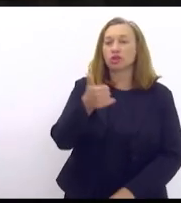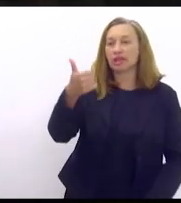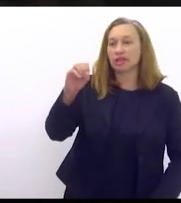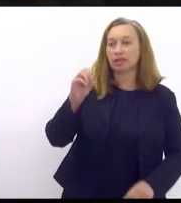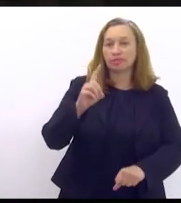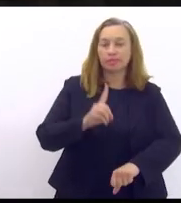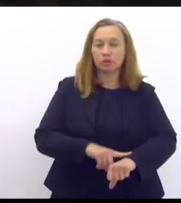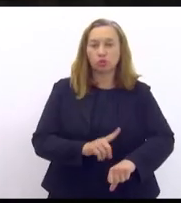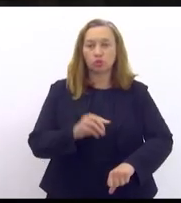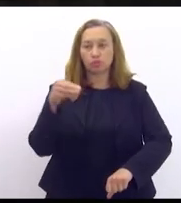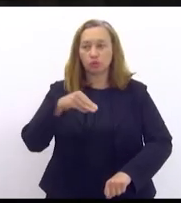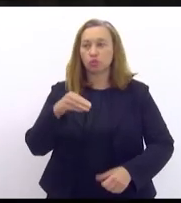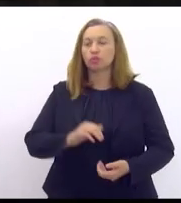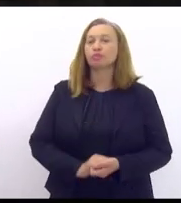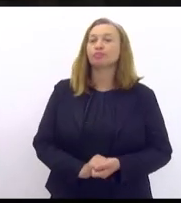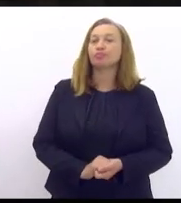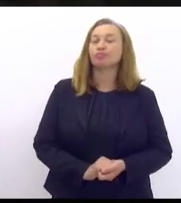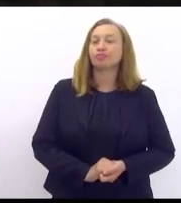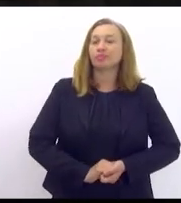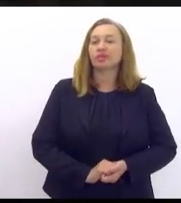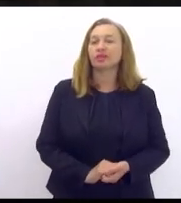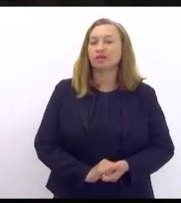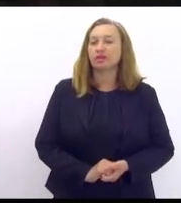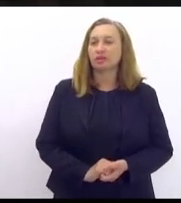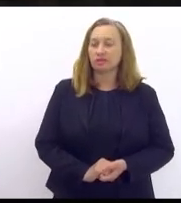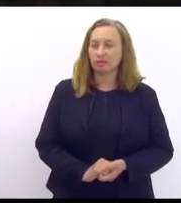né, para ficar